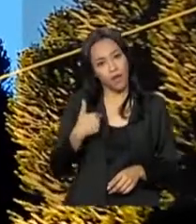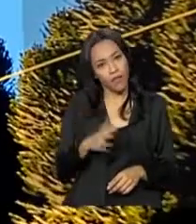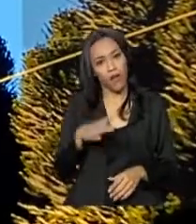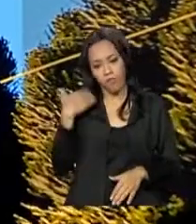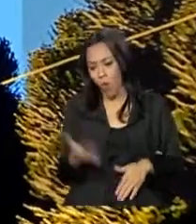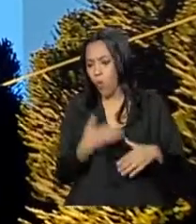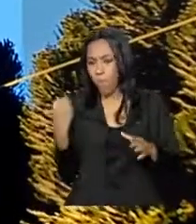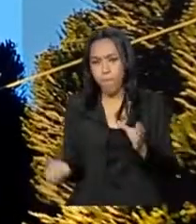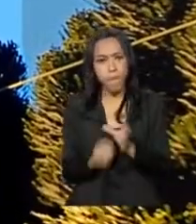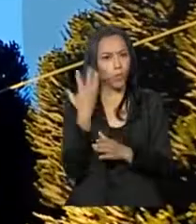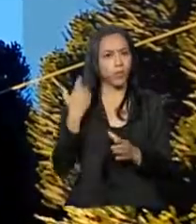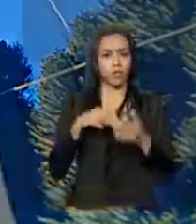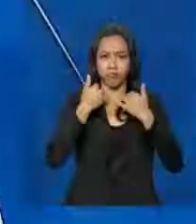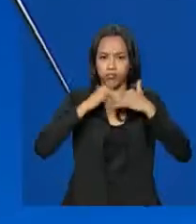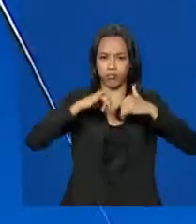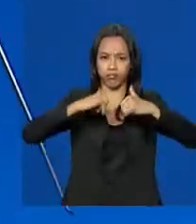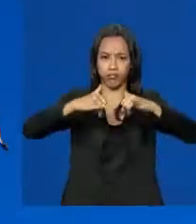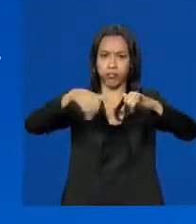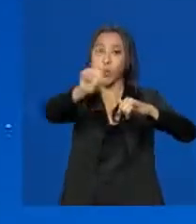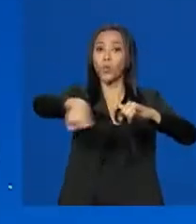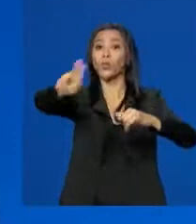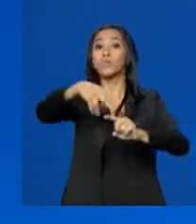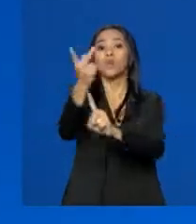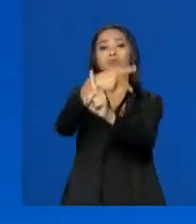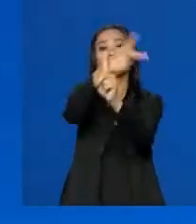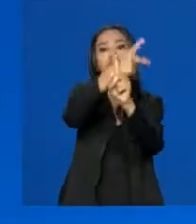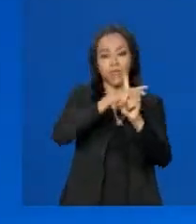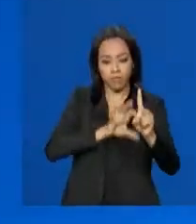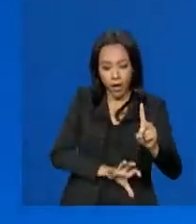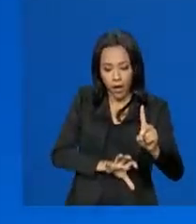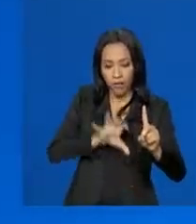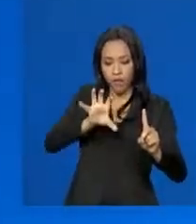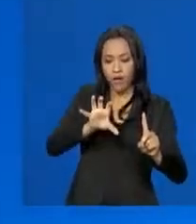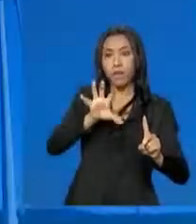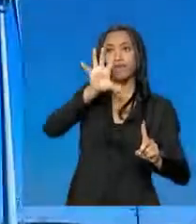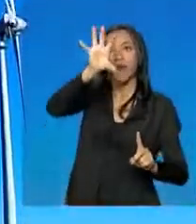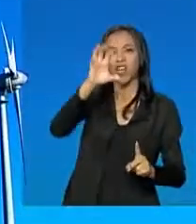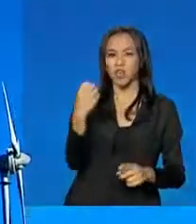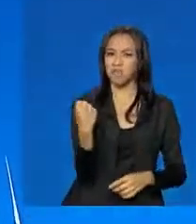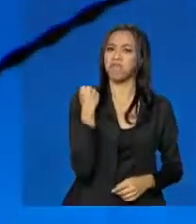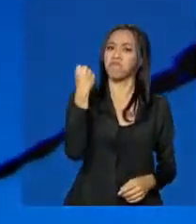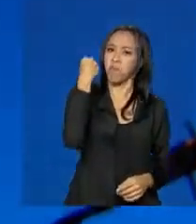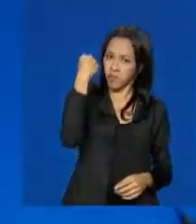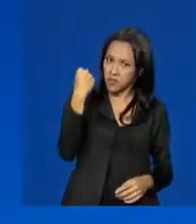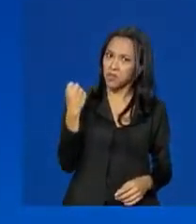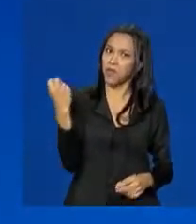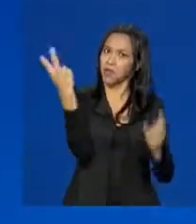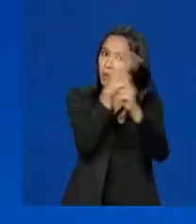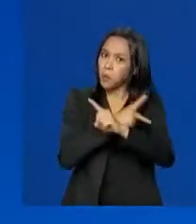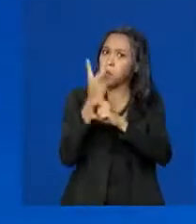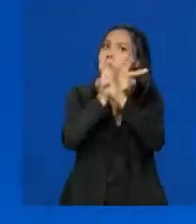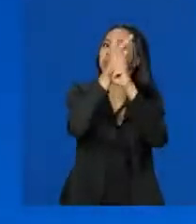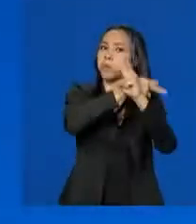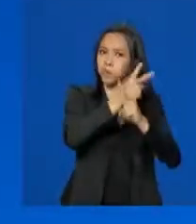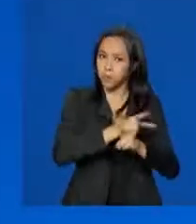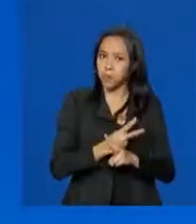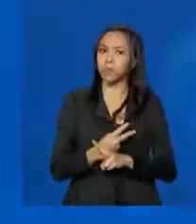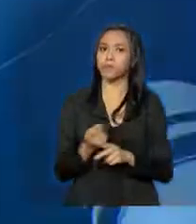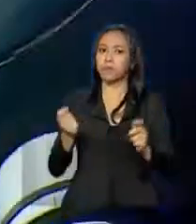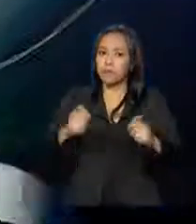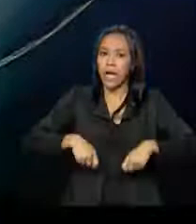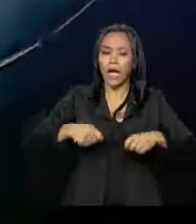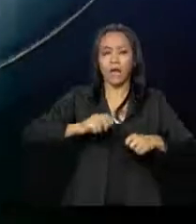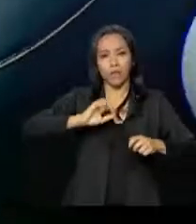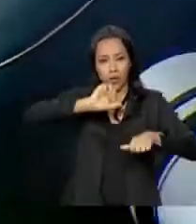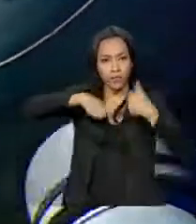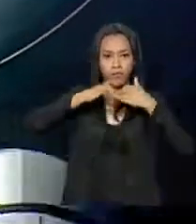produção de energia elétrica a partir de eólica. Em todas essas regiões tem potenciais eólicos que podem